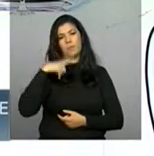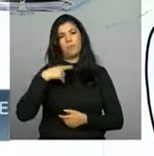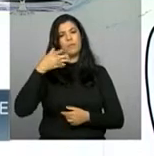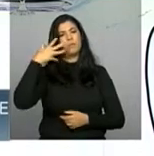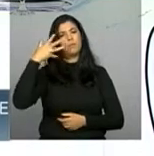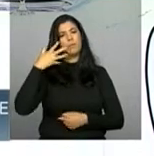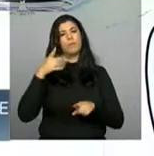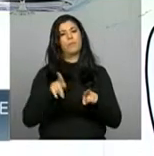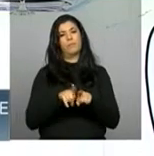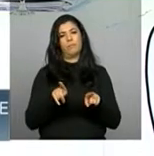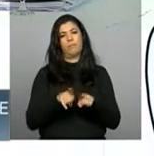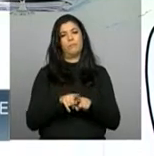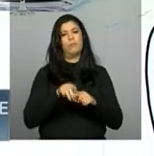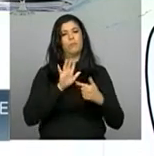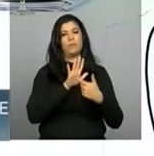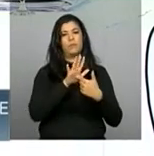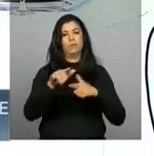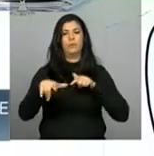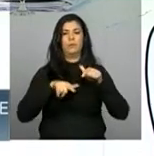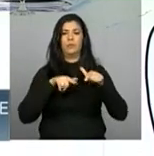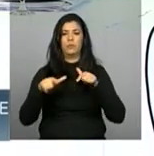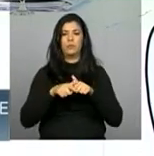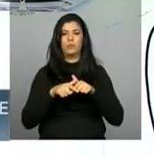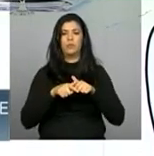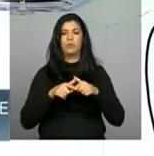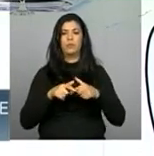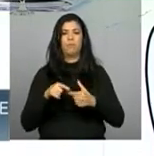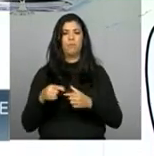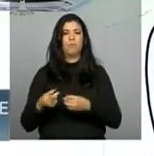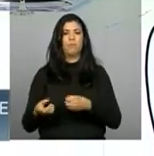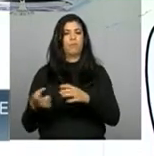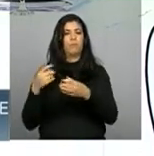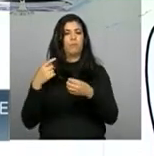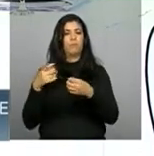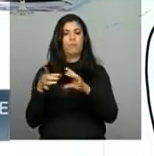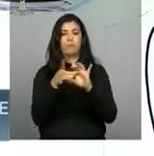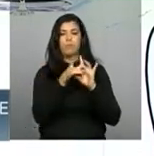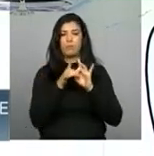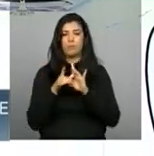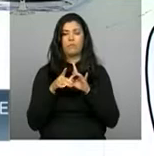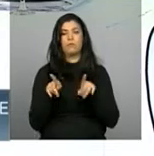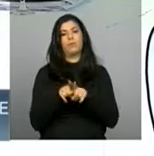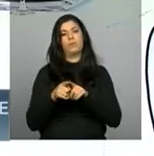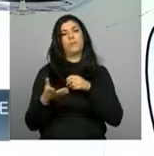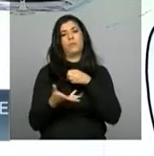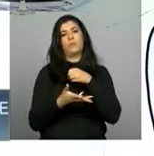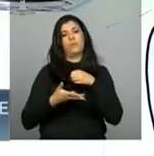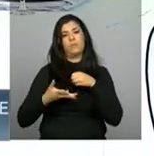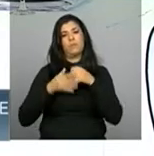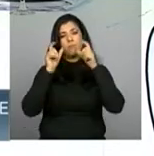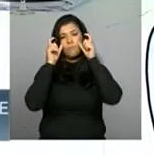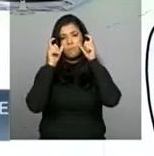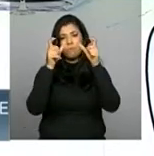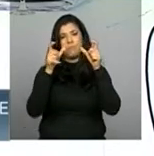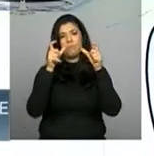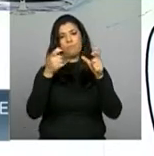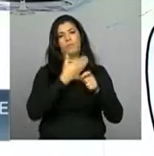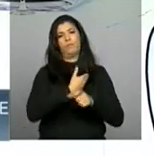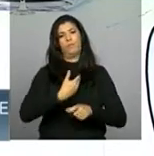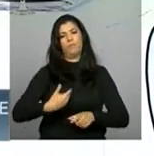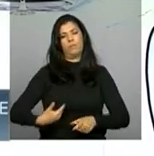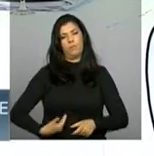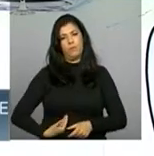política né de trabalho conjunto é baseado no interesse público